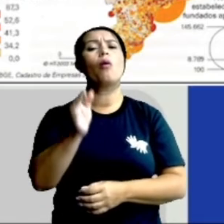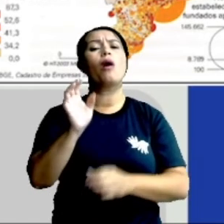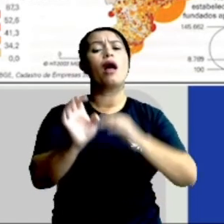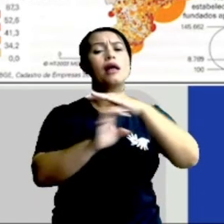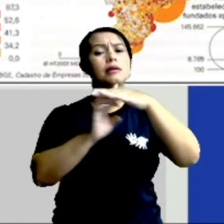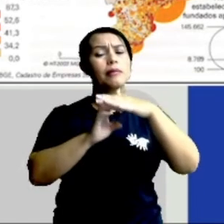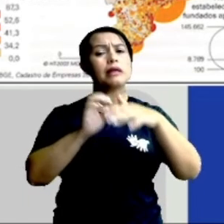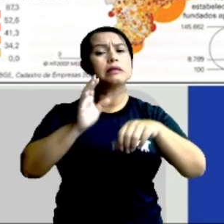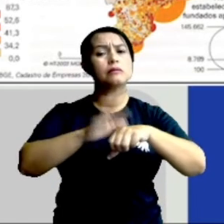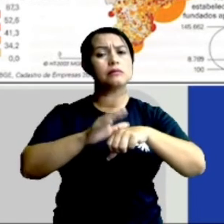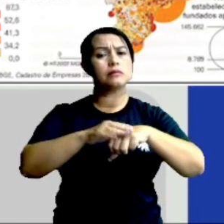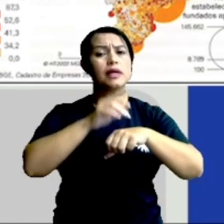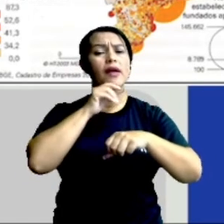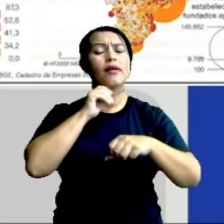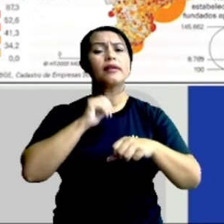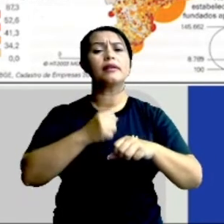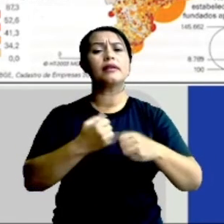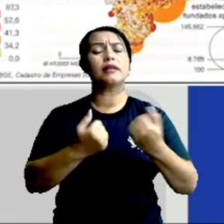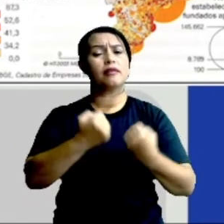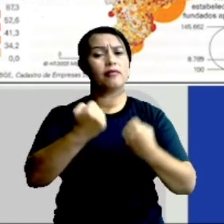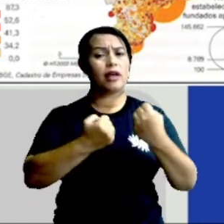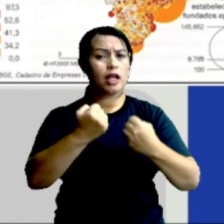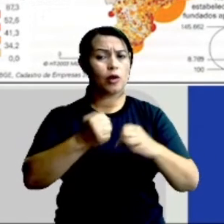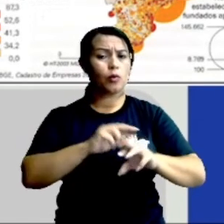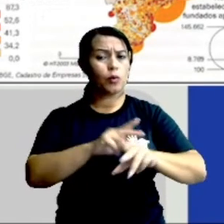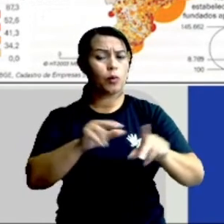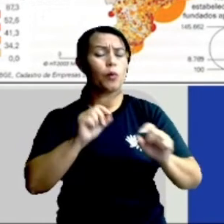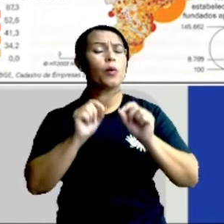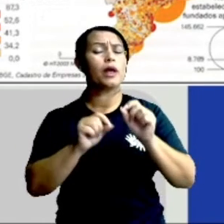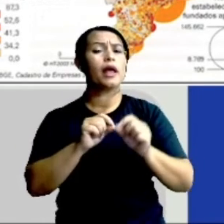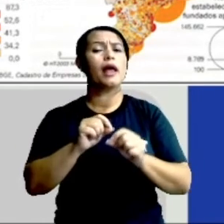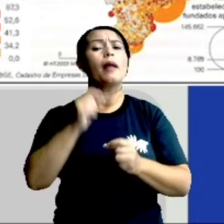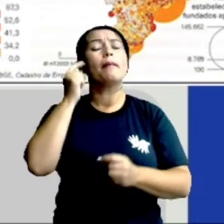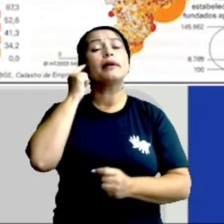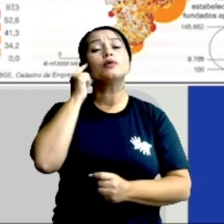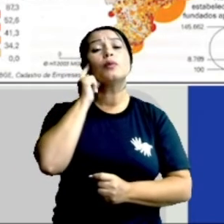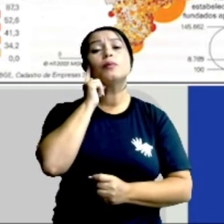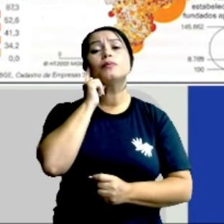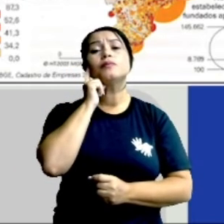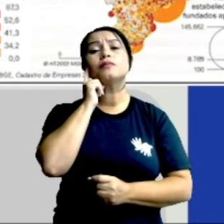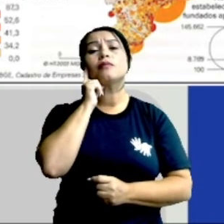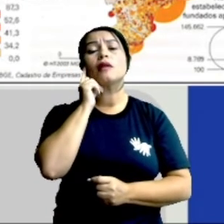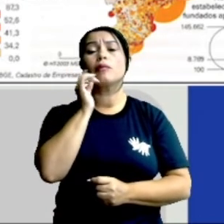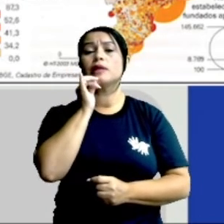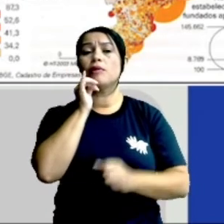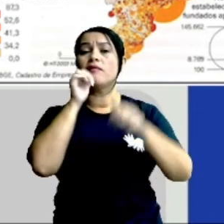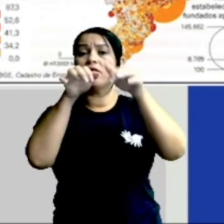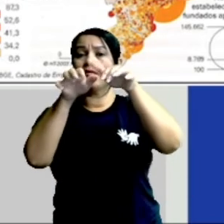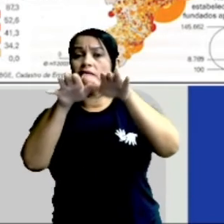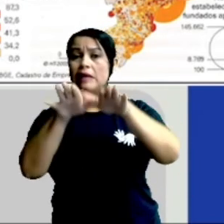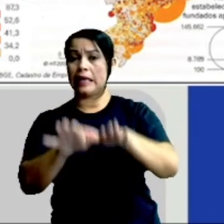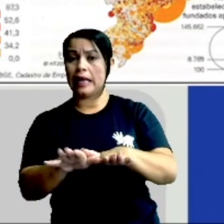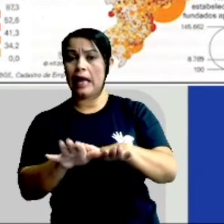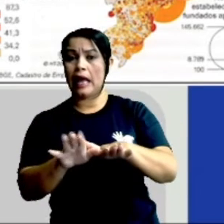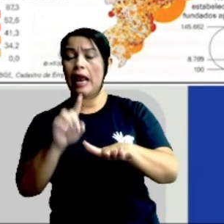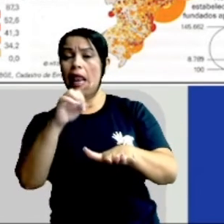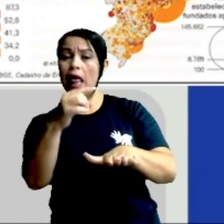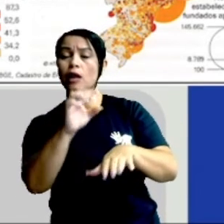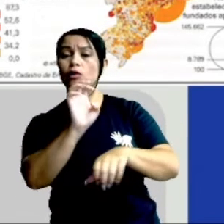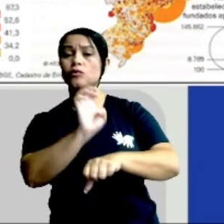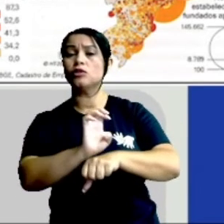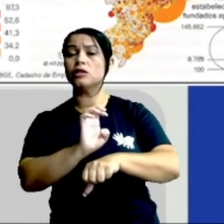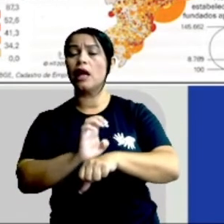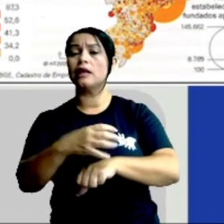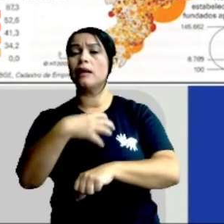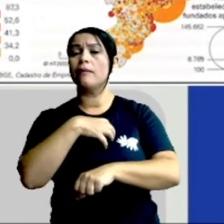montadora Ford, produção de veículos, logicamente, ela vai optar por se fixar, né, se estabelecer no estado da Bahia em